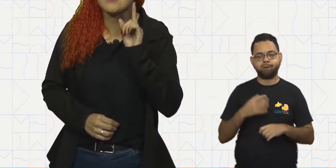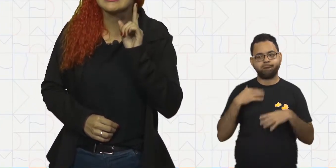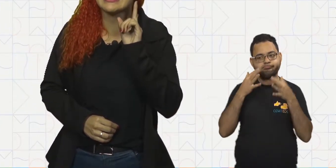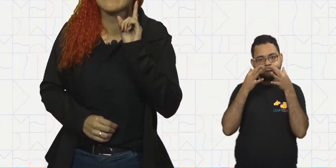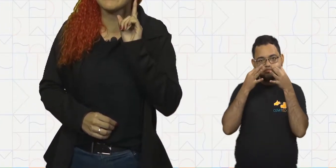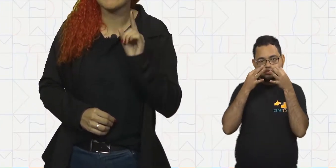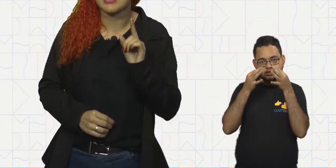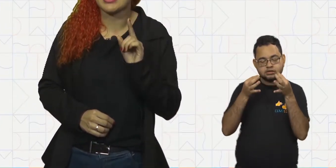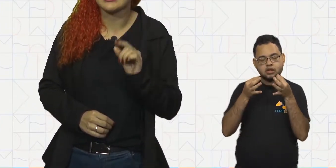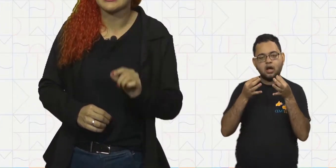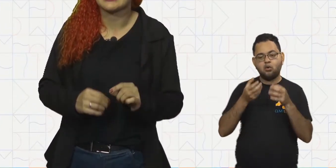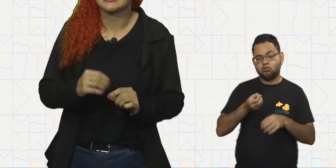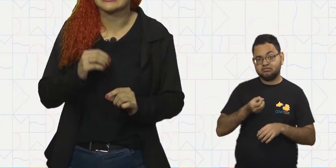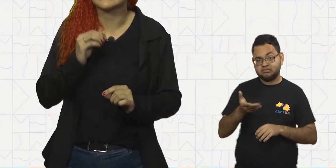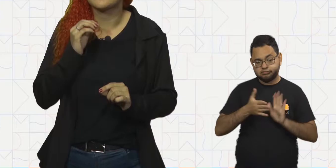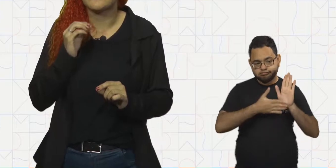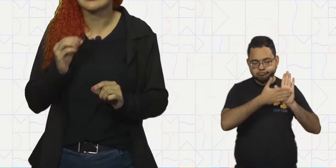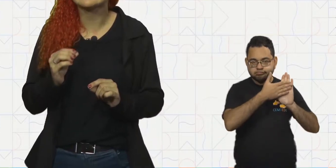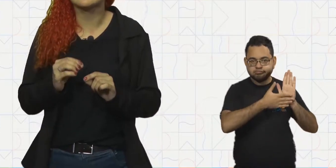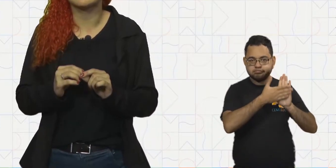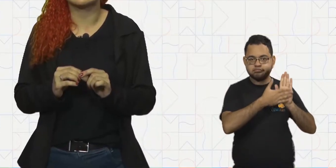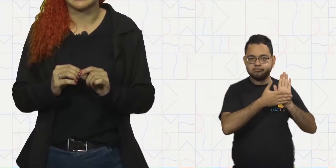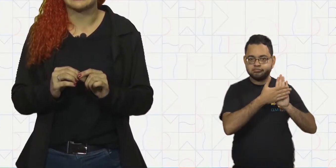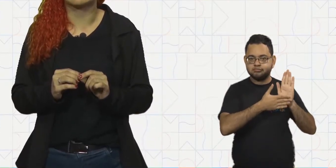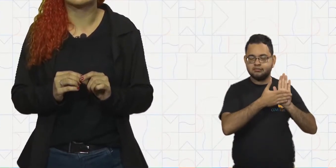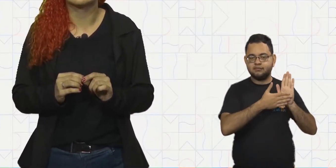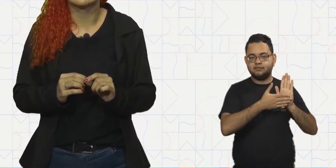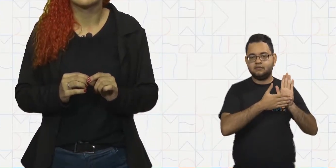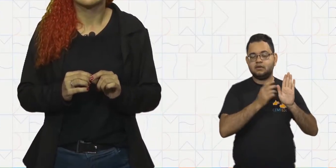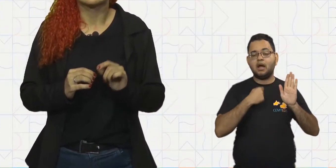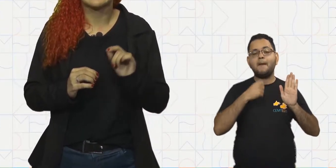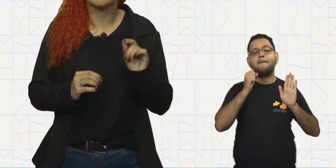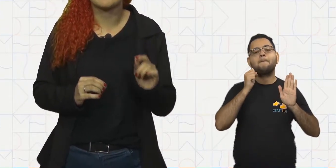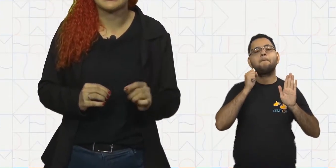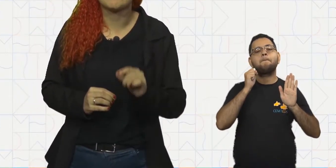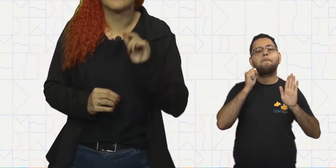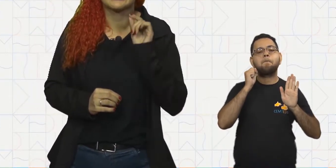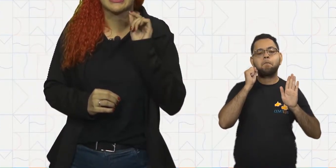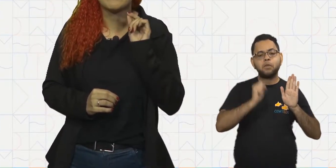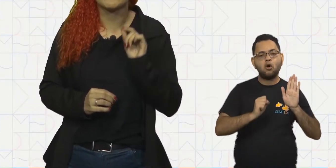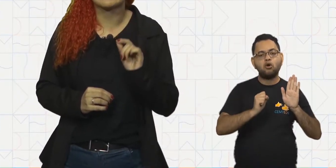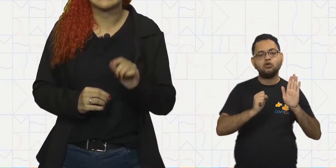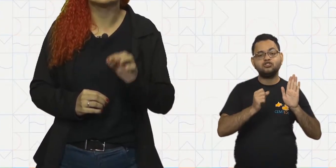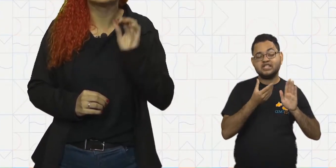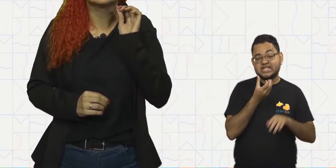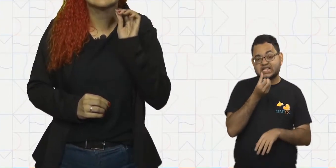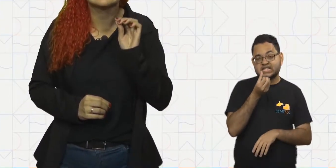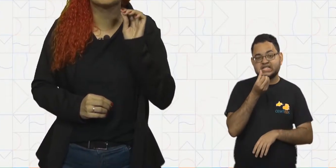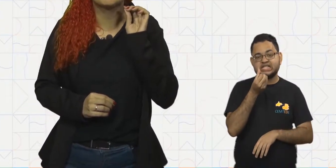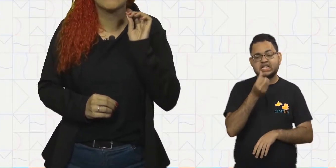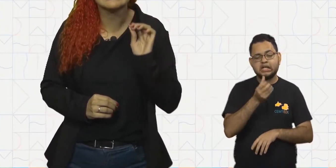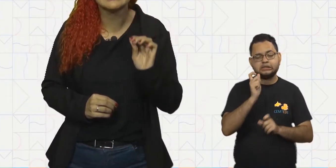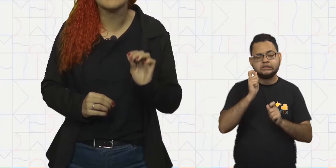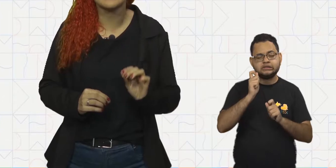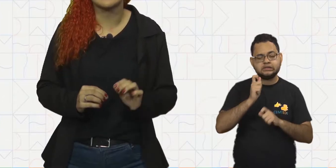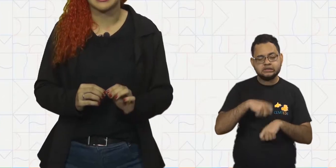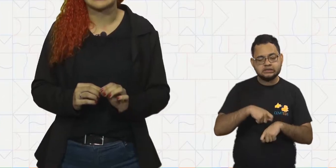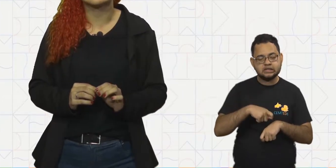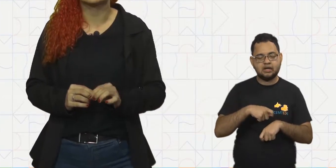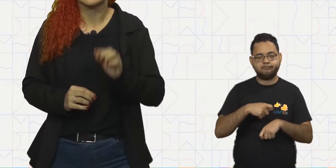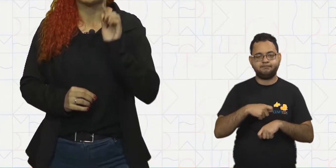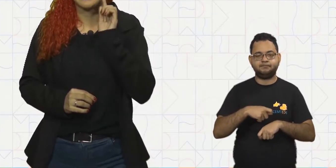os observem bem que As Faces dos dados também podem apontar seis